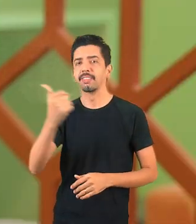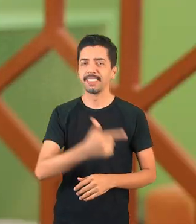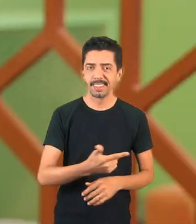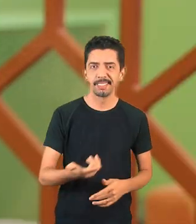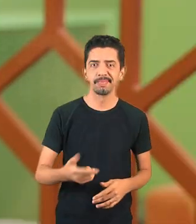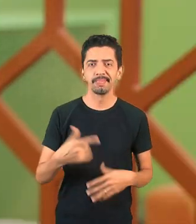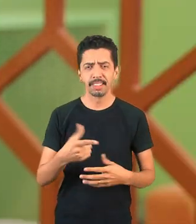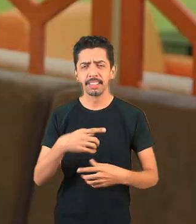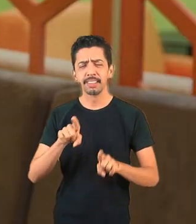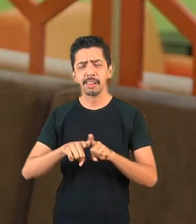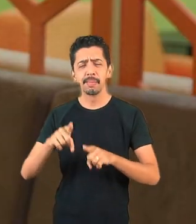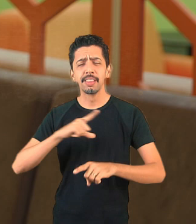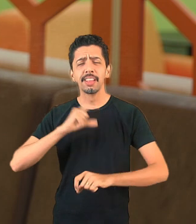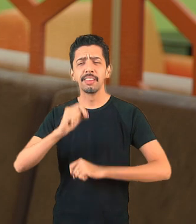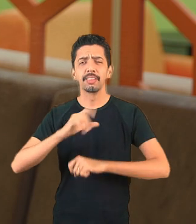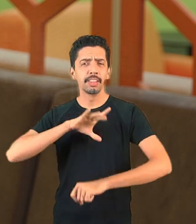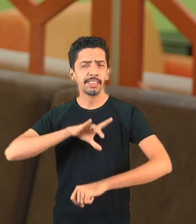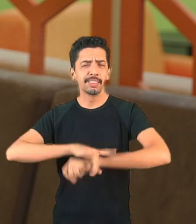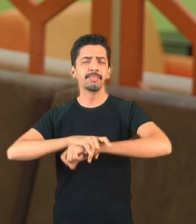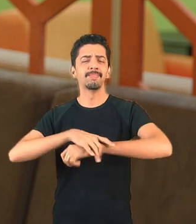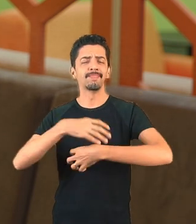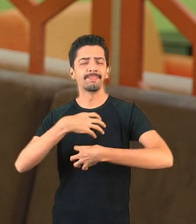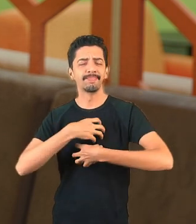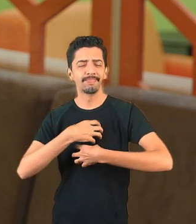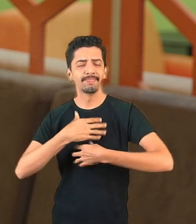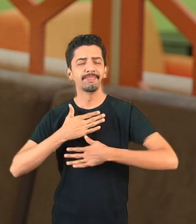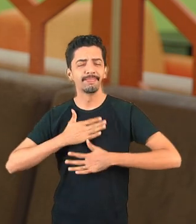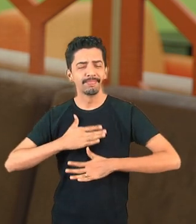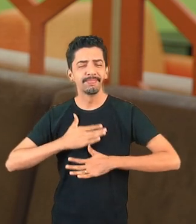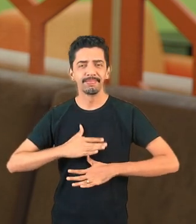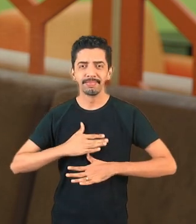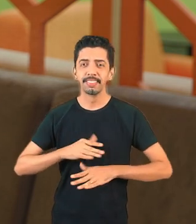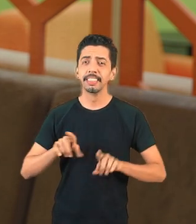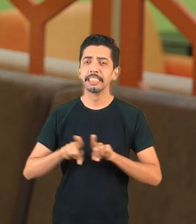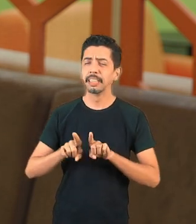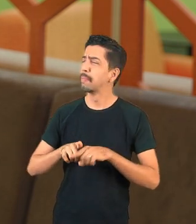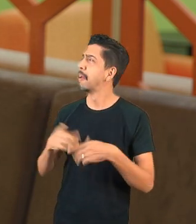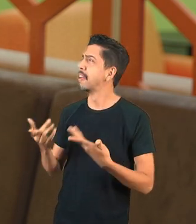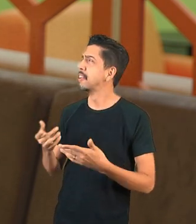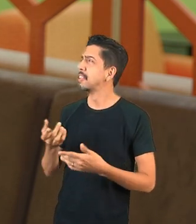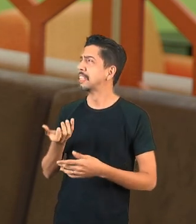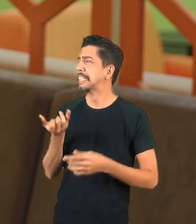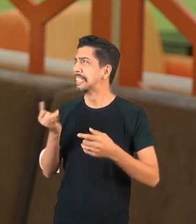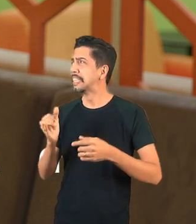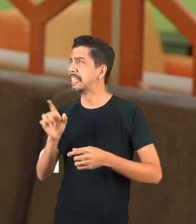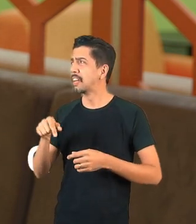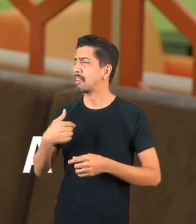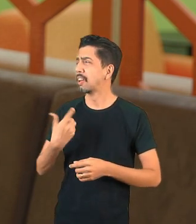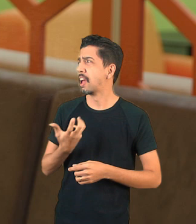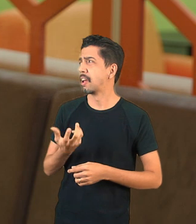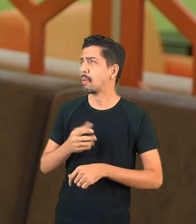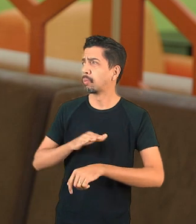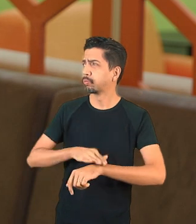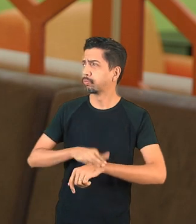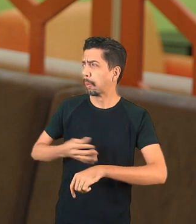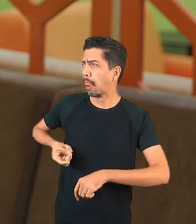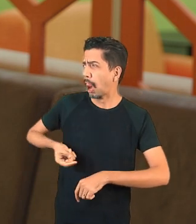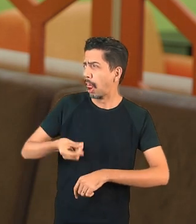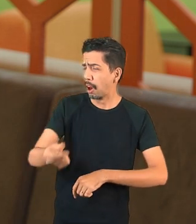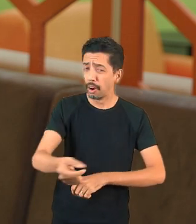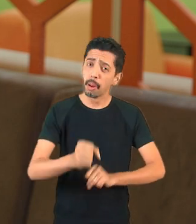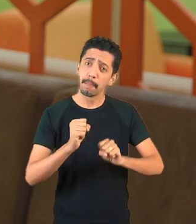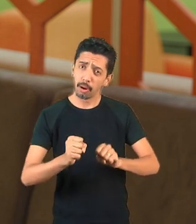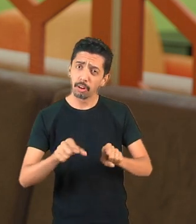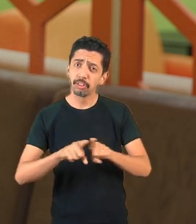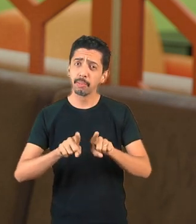muito confortável. E quando eu quero falar para longo prazo, minha independência financeira, você pode ir para uma previdência